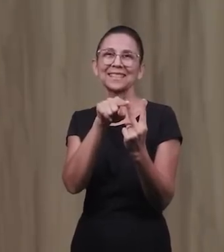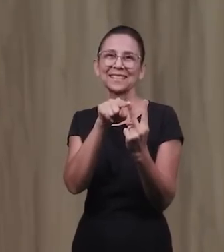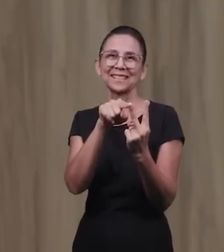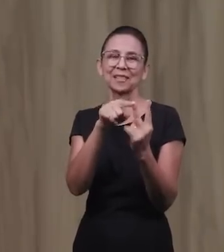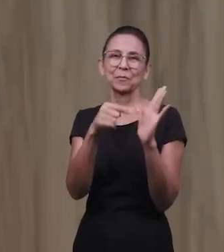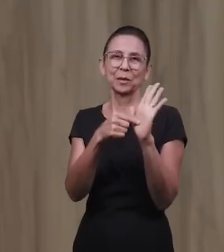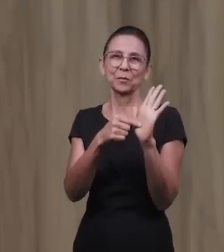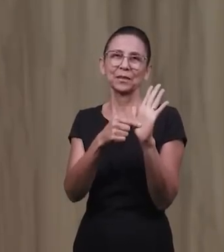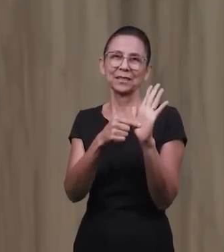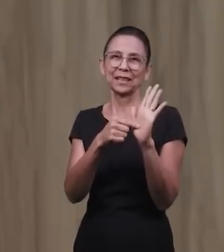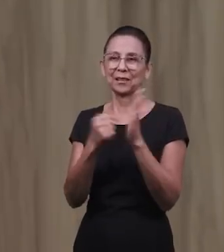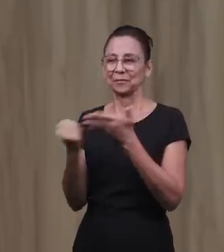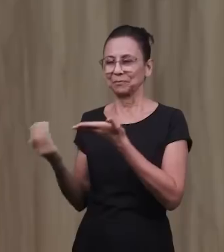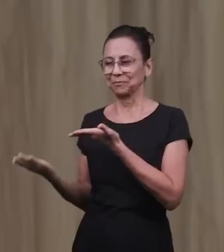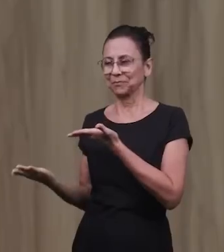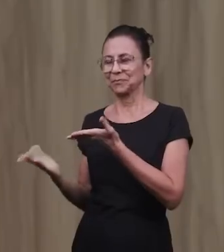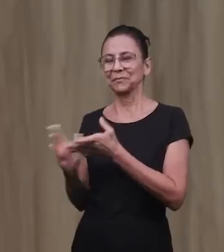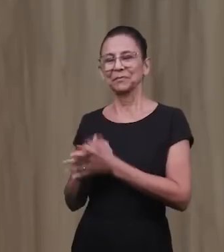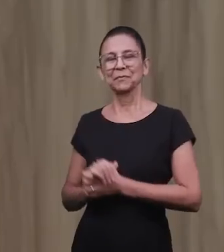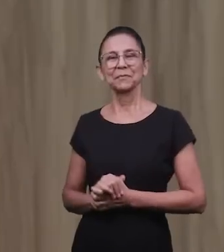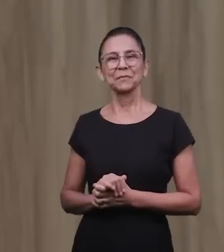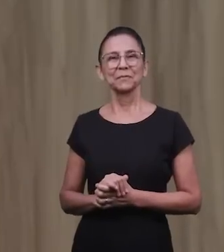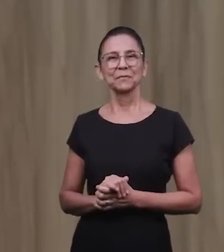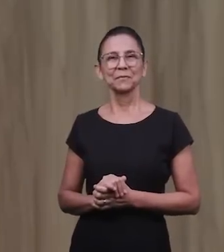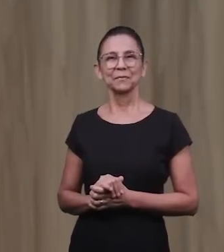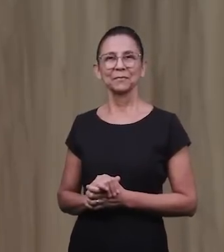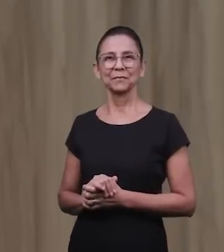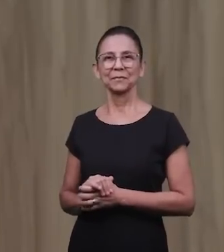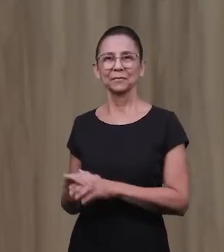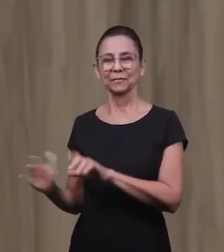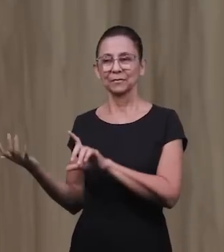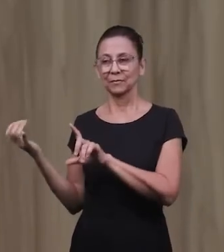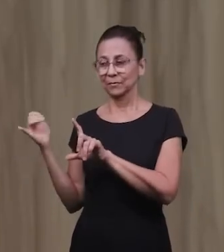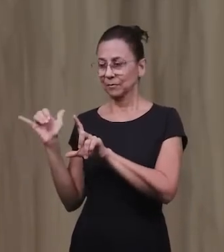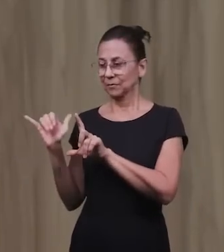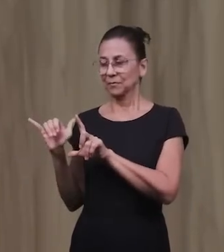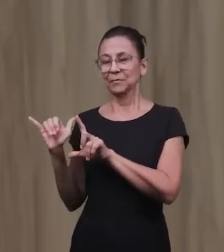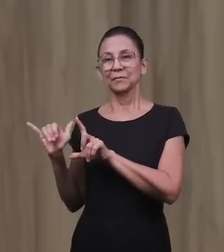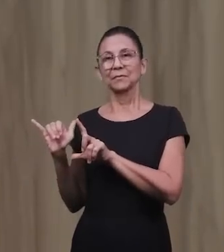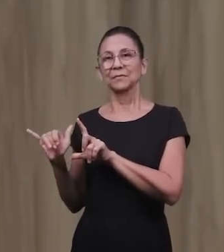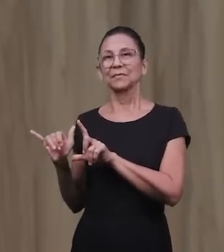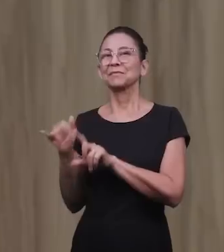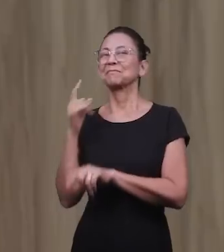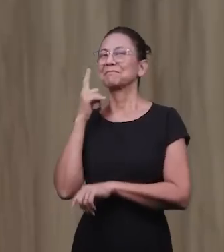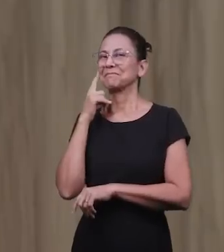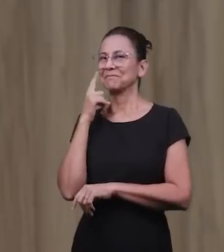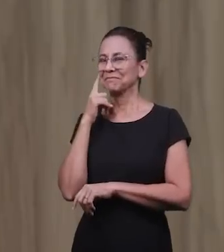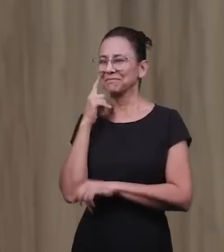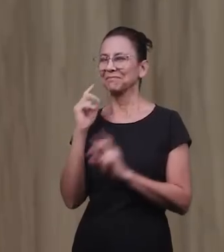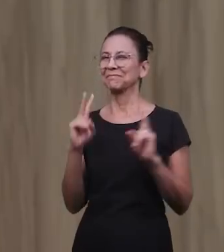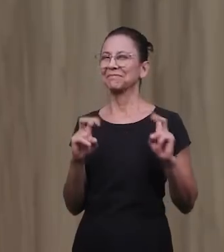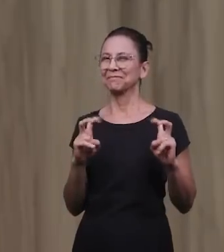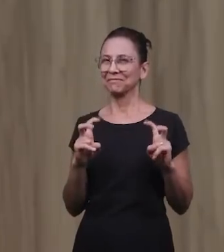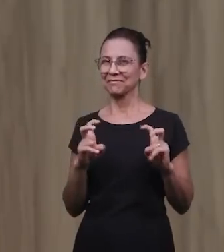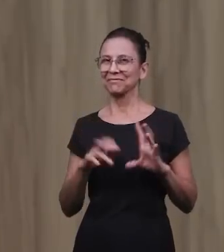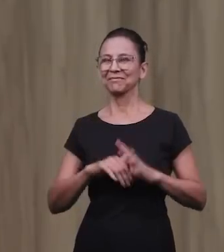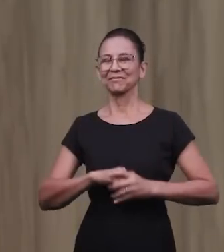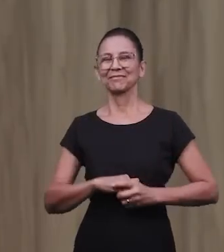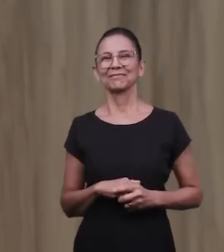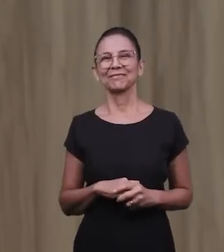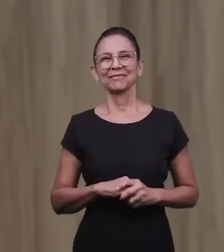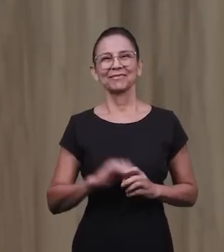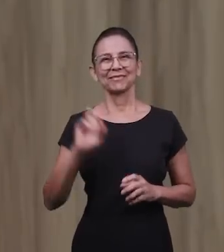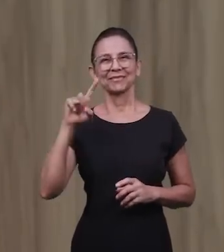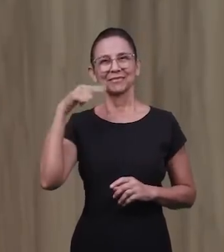trazer aqui na próxima semana. Está aí o QR Code, é só você apontar a câmera do seu celular para ele e você vai ficar sabendo qual